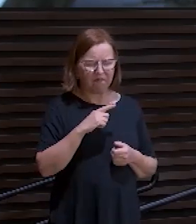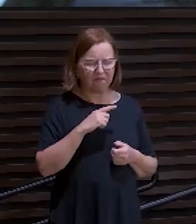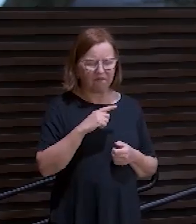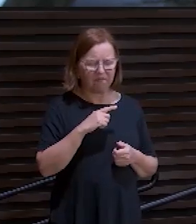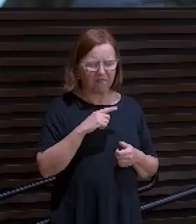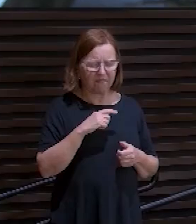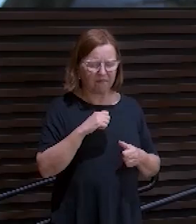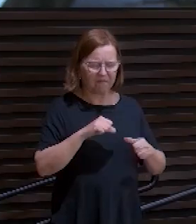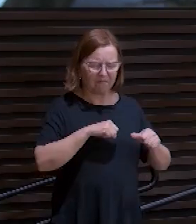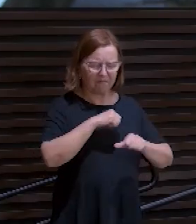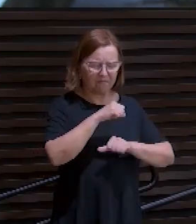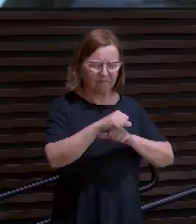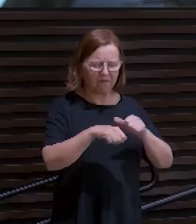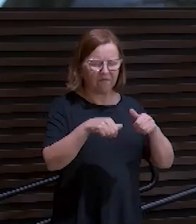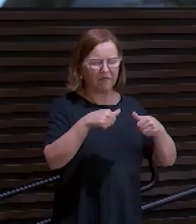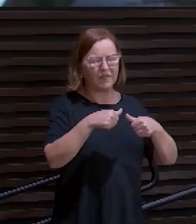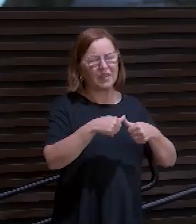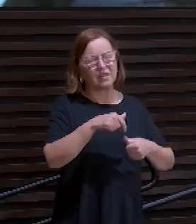famílias esta semana.